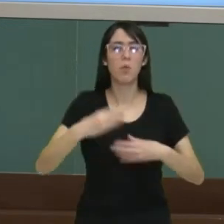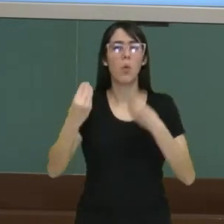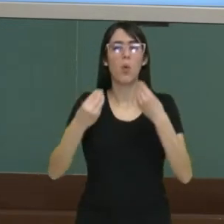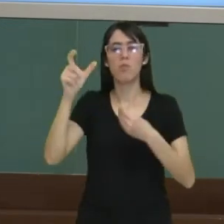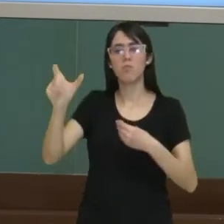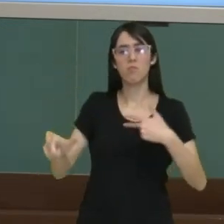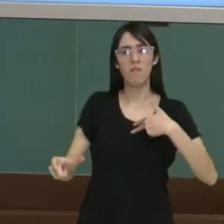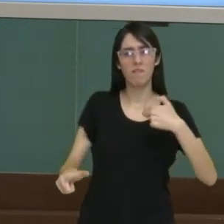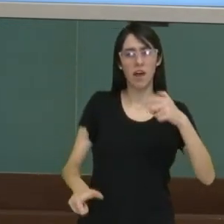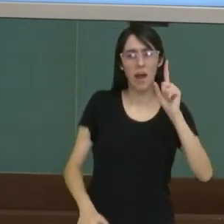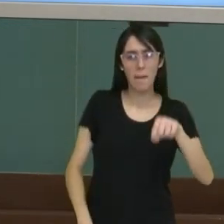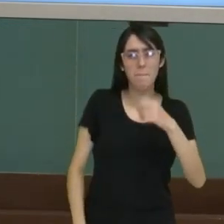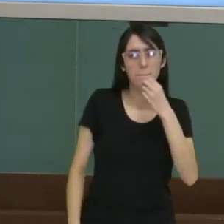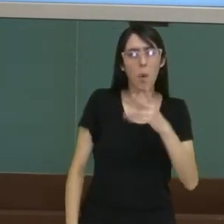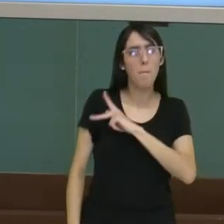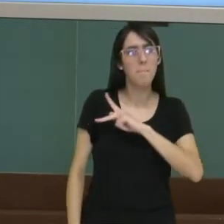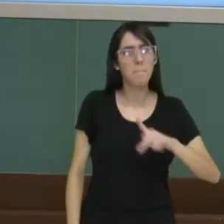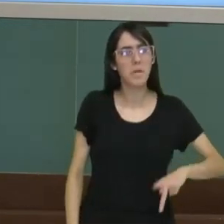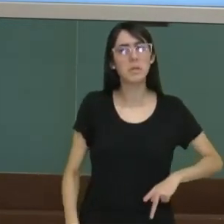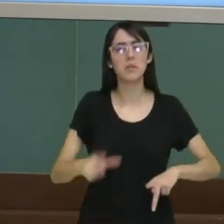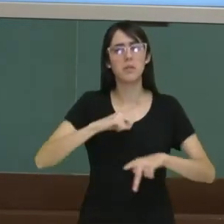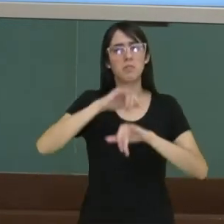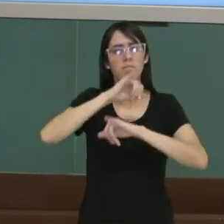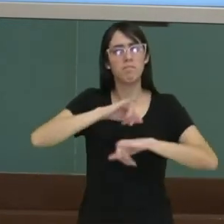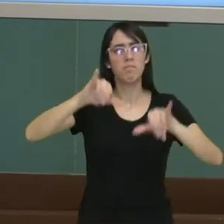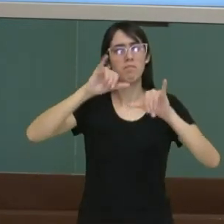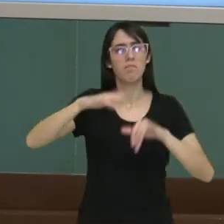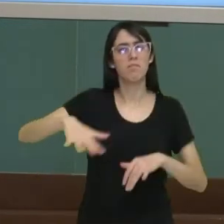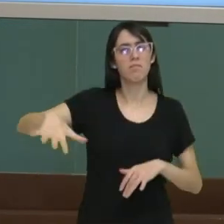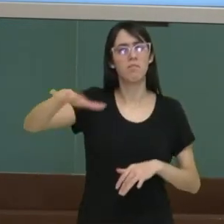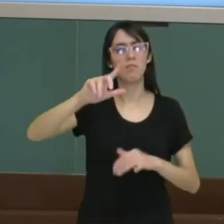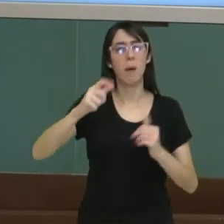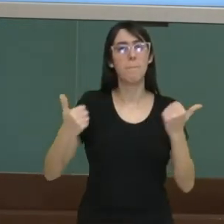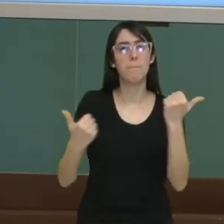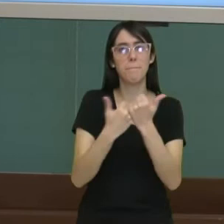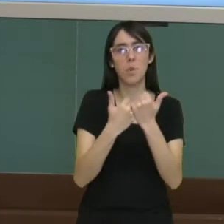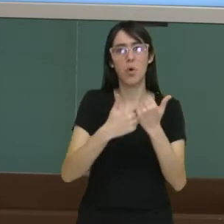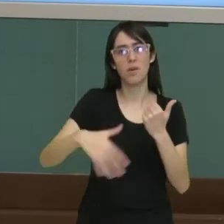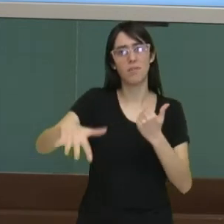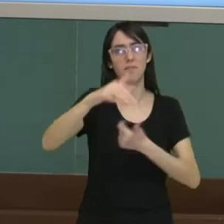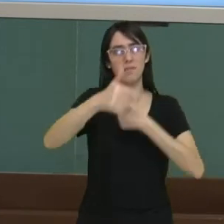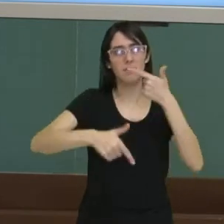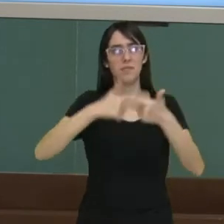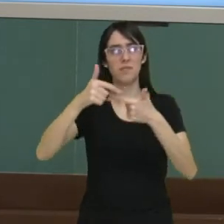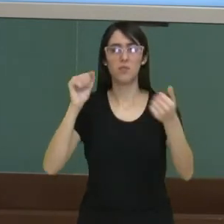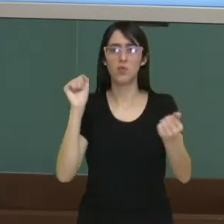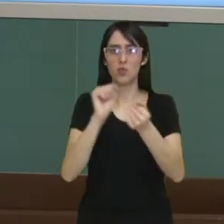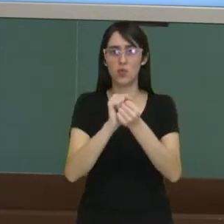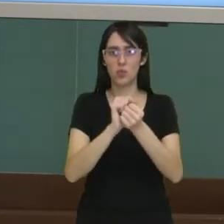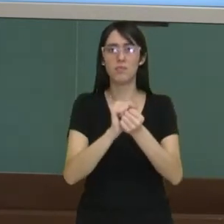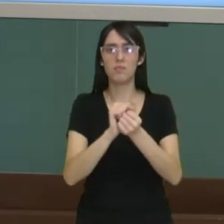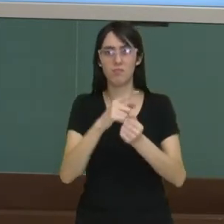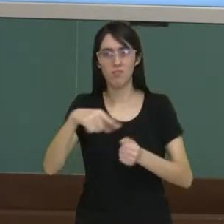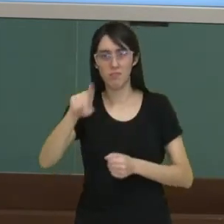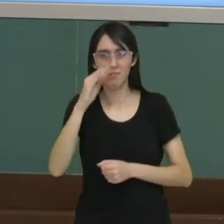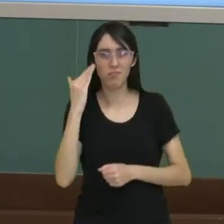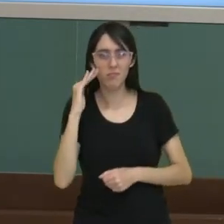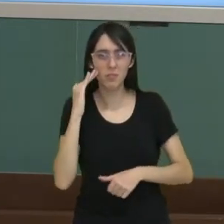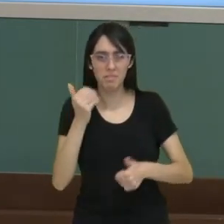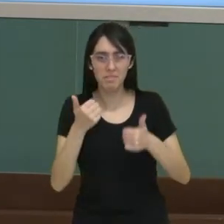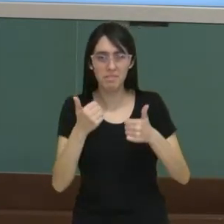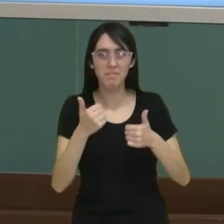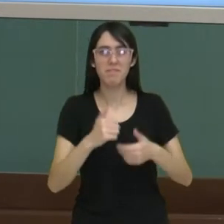bom presidente, um presidente que estava apoiando o trabalhador, dando os direitos para o trabalhador. Conseguiram compreender,